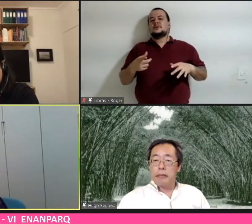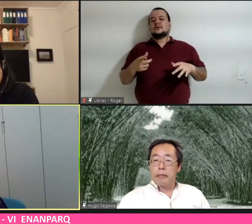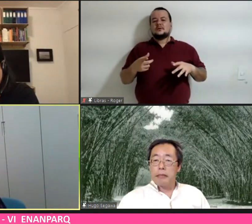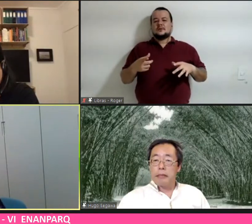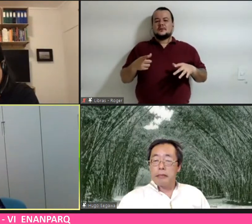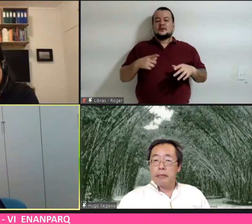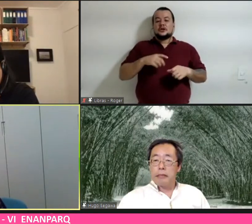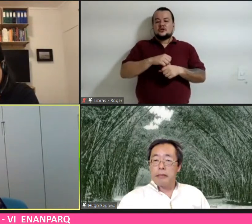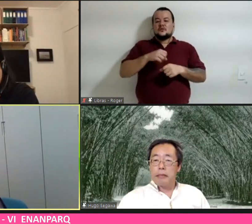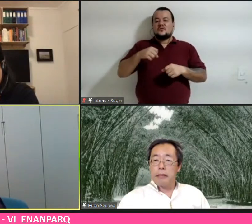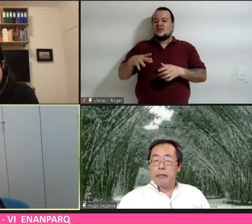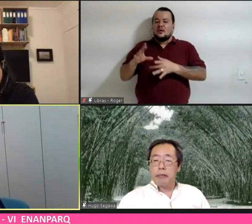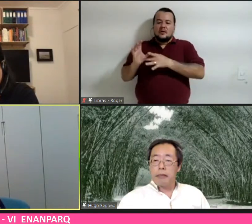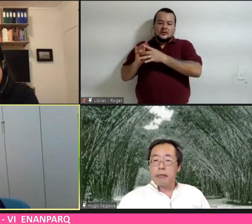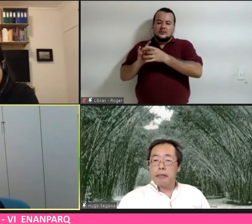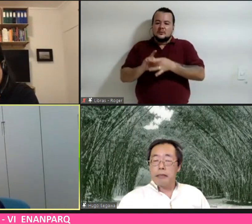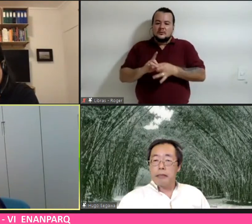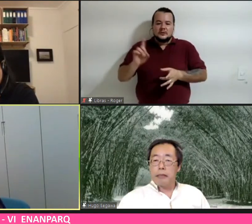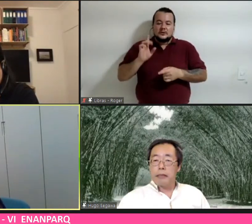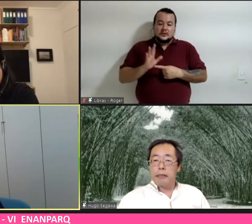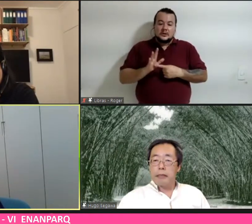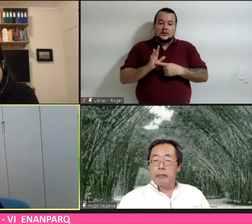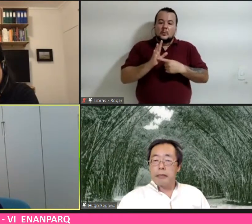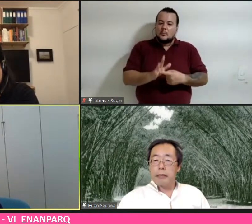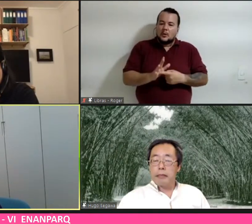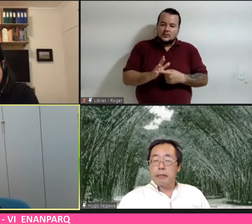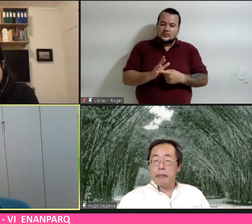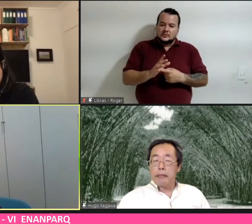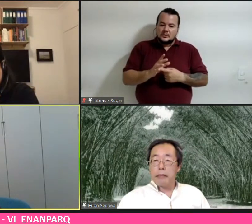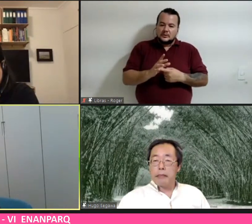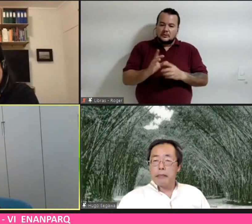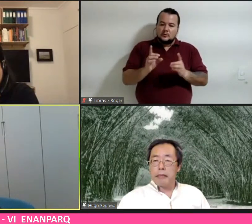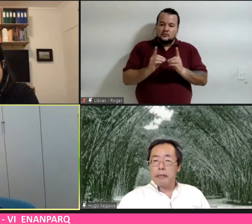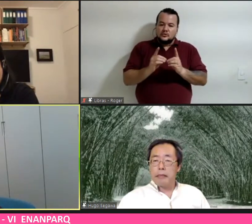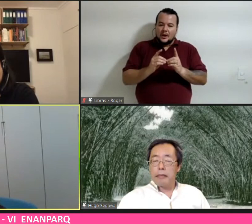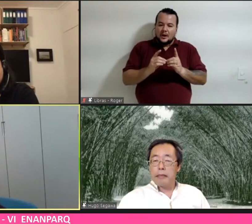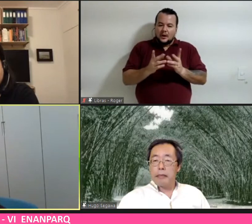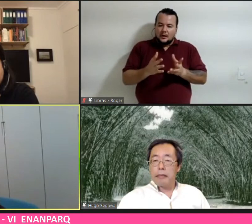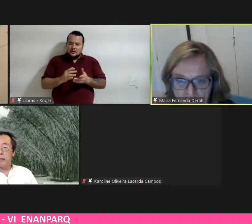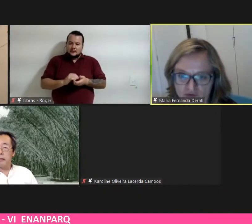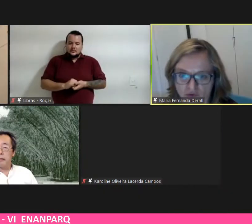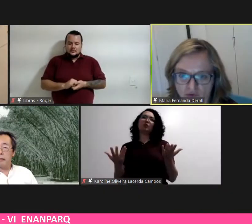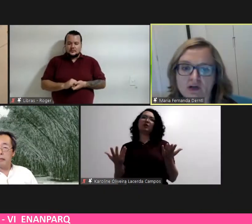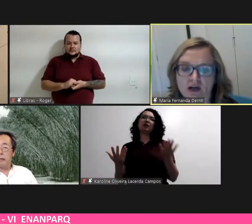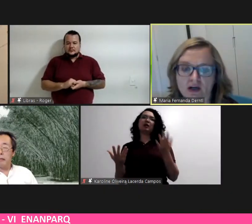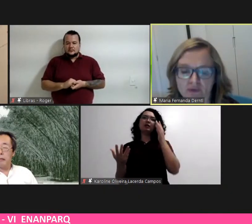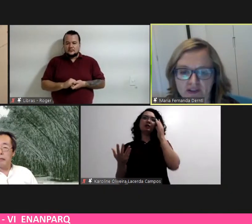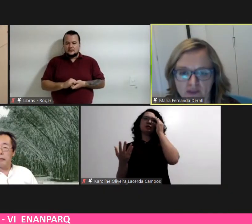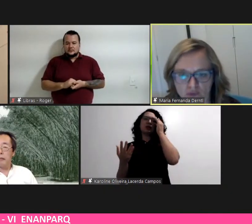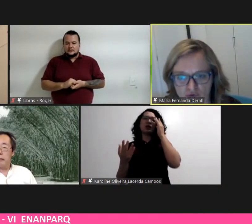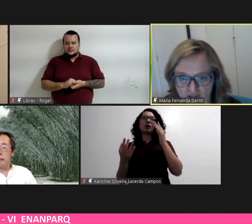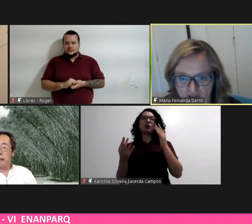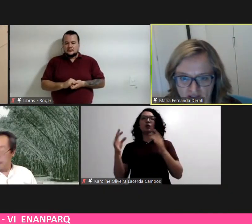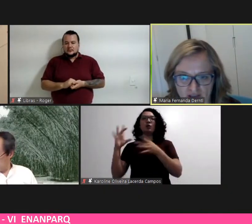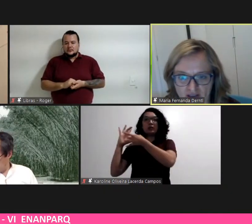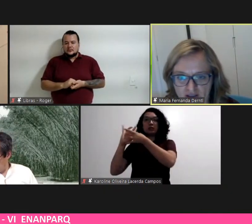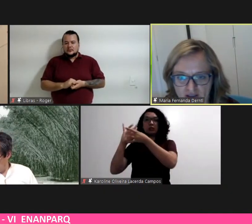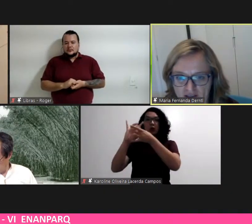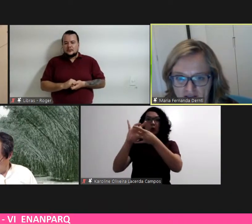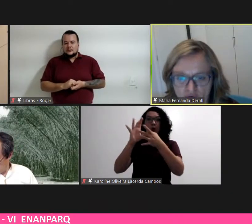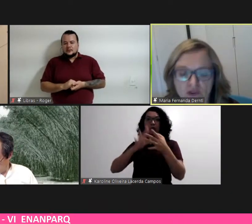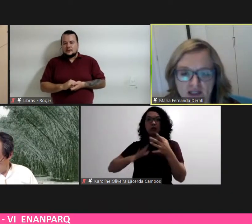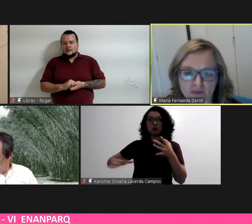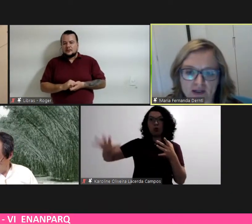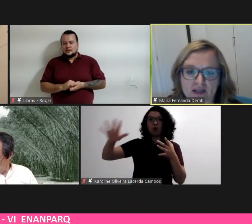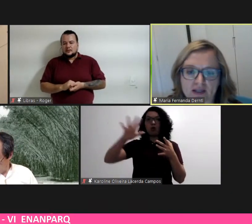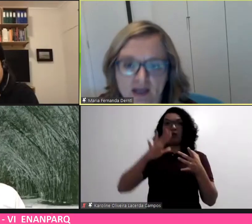fora do contexto, que não apresentam esse diálogo com o contexto local em termos